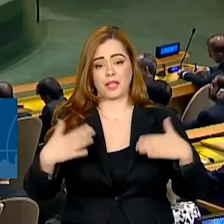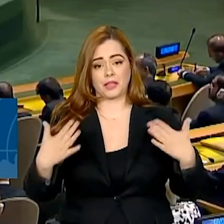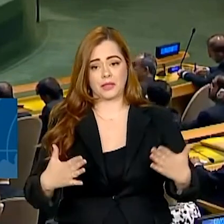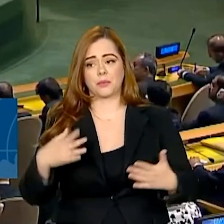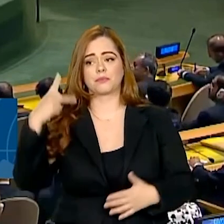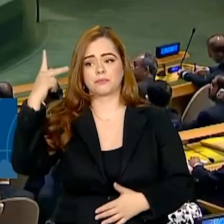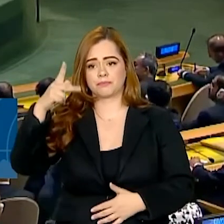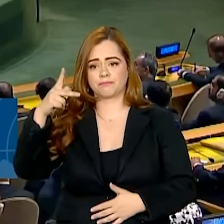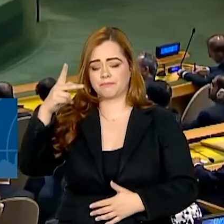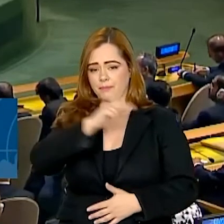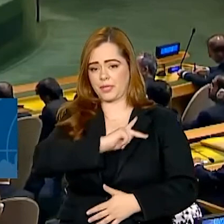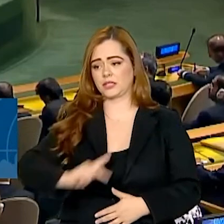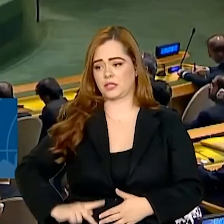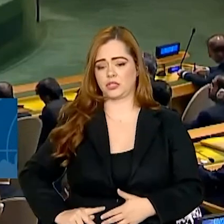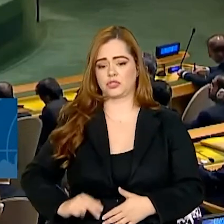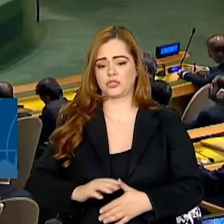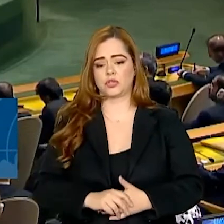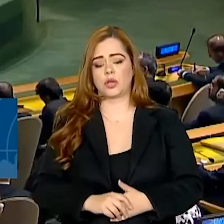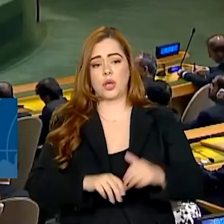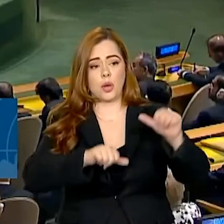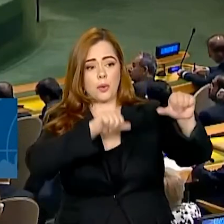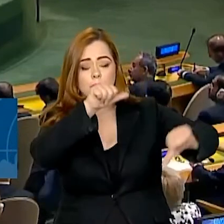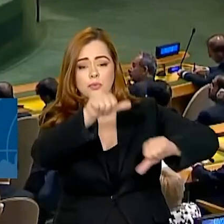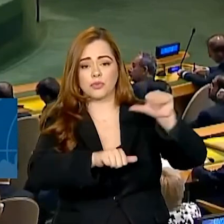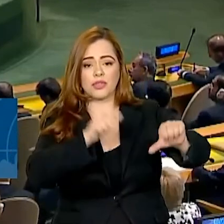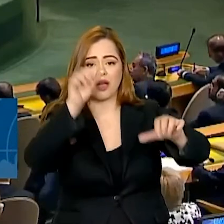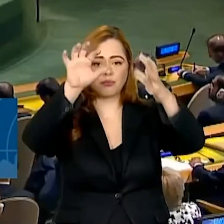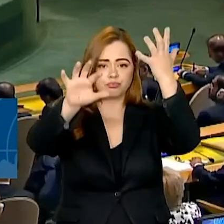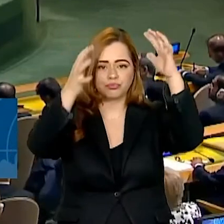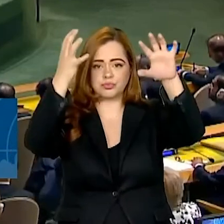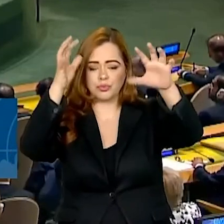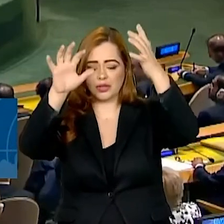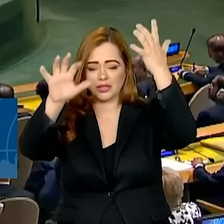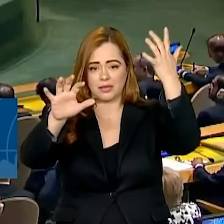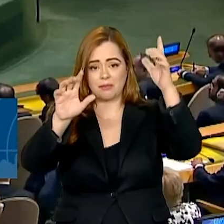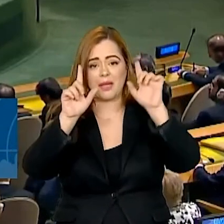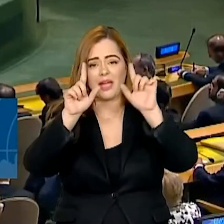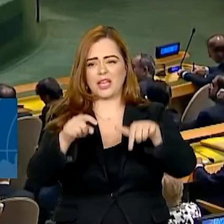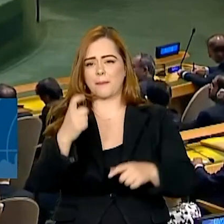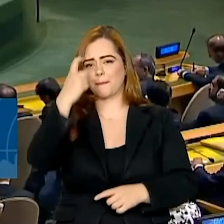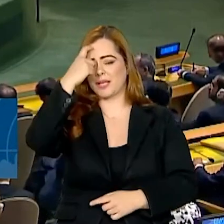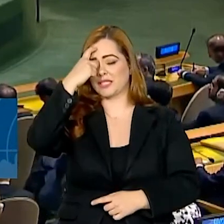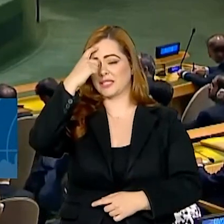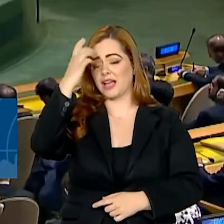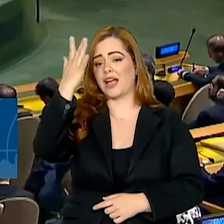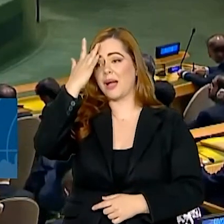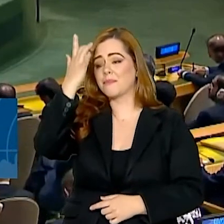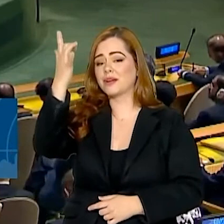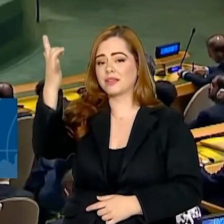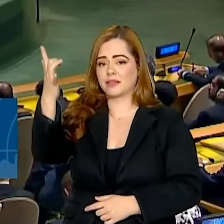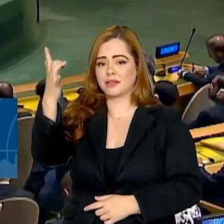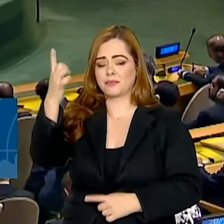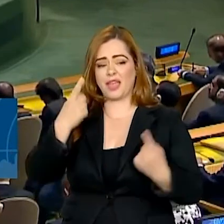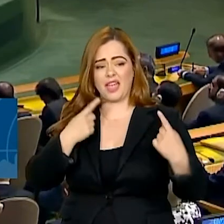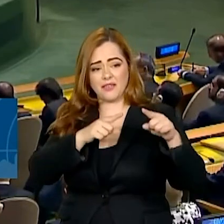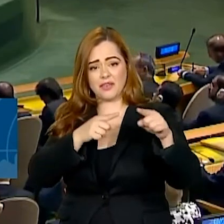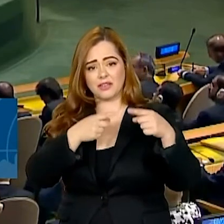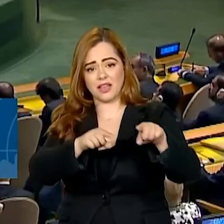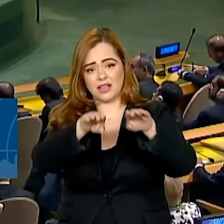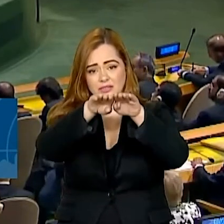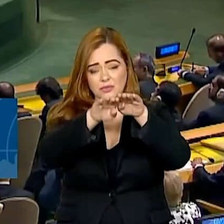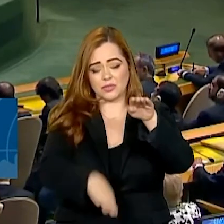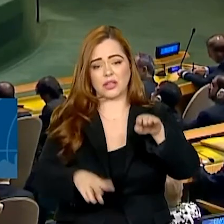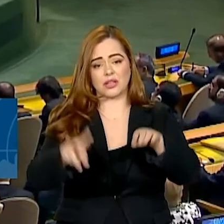presidente, agir contra a mudança do clima implica pensar no amanhã e enfrentar as